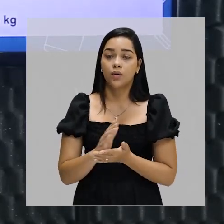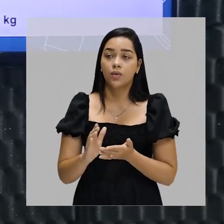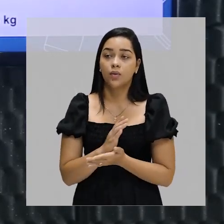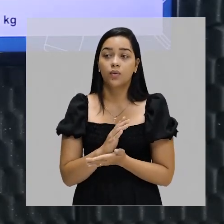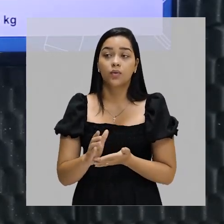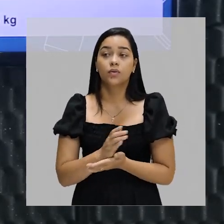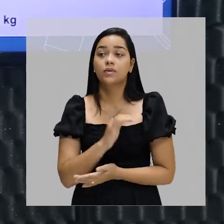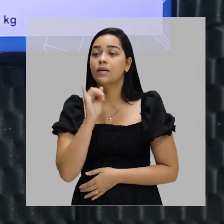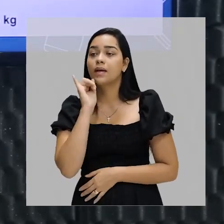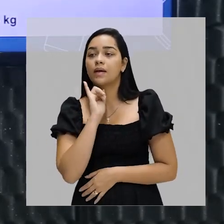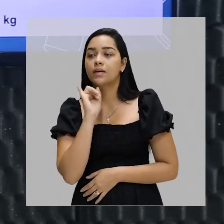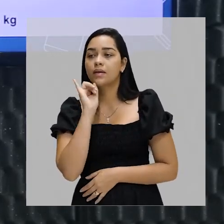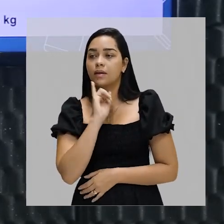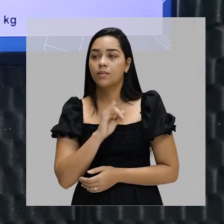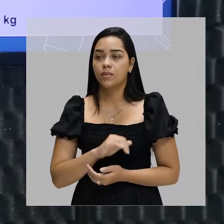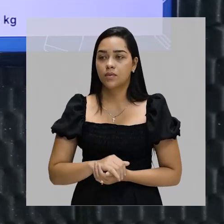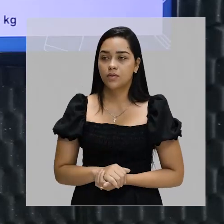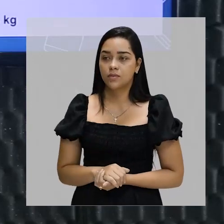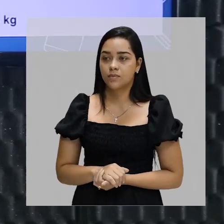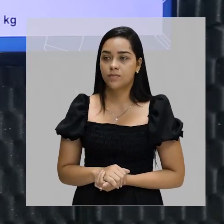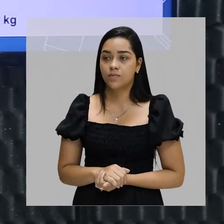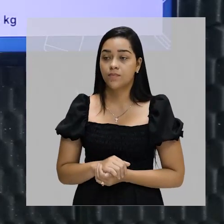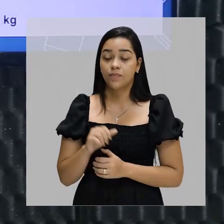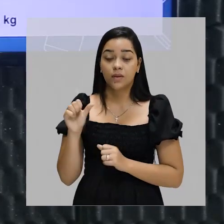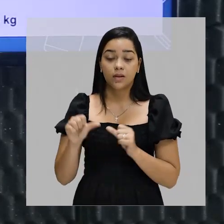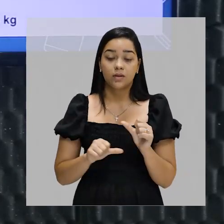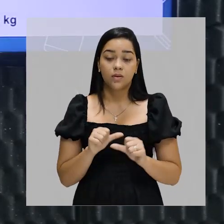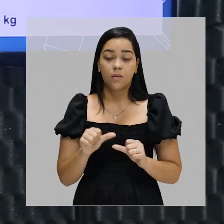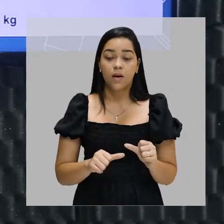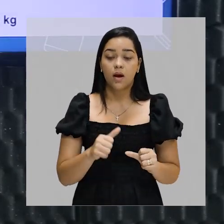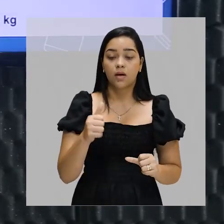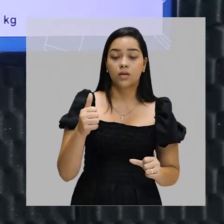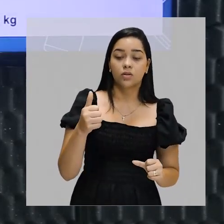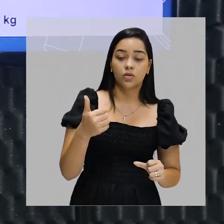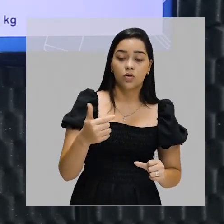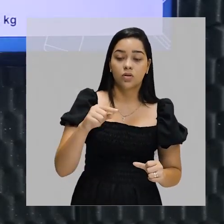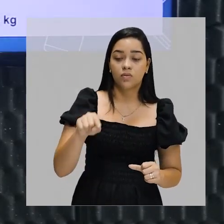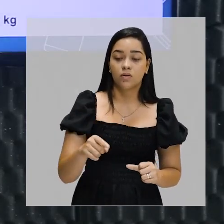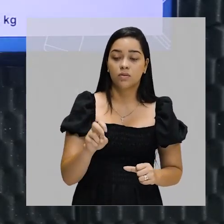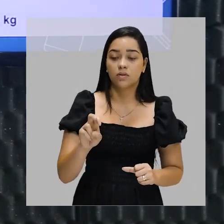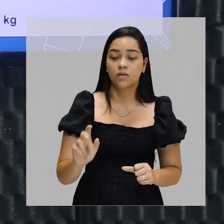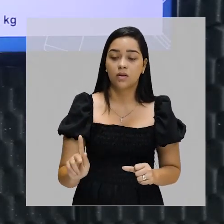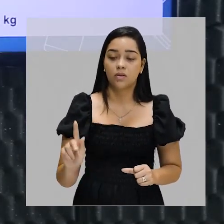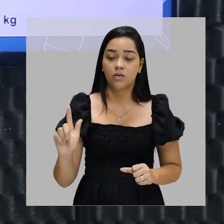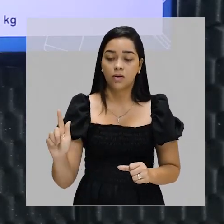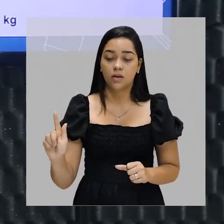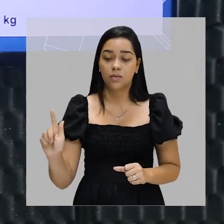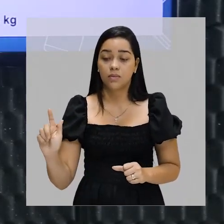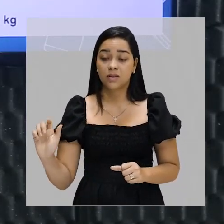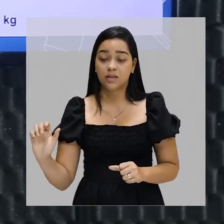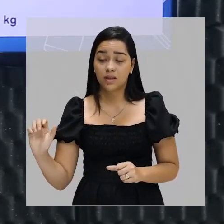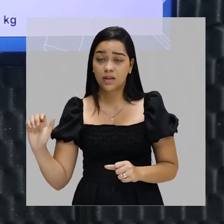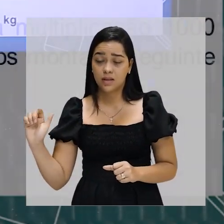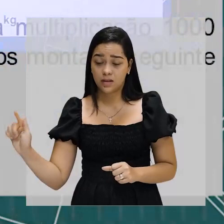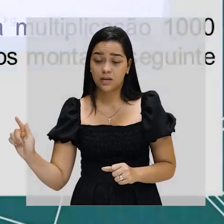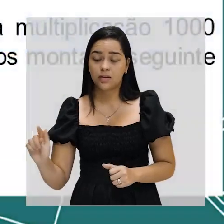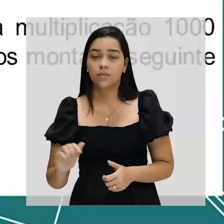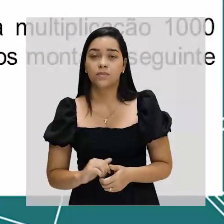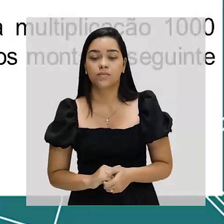exemplos, turminha. Olha só, transformar 2,5 quilogramas em